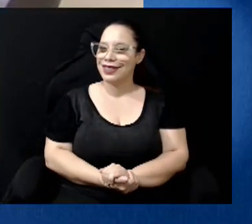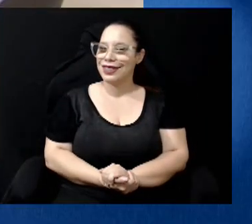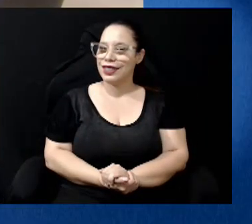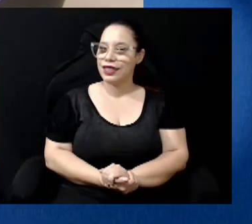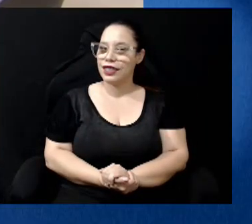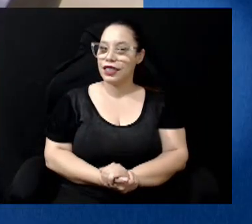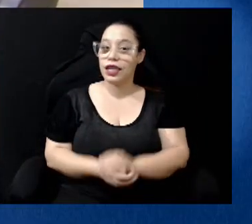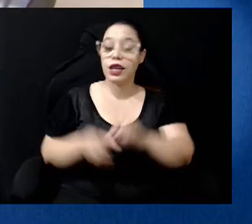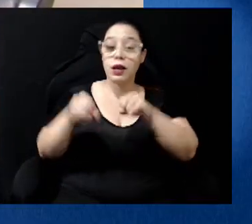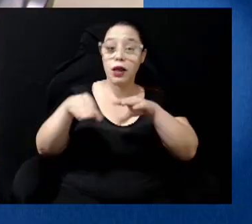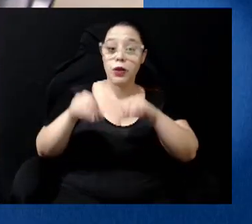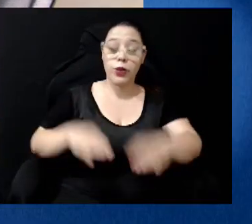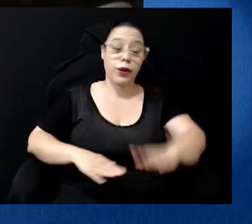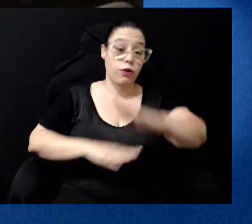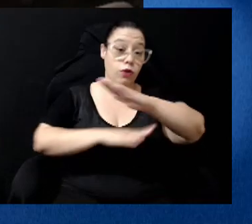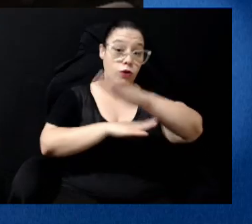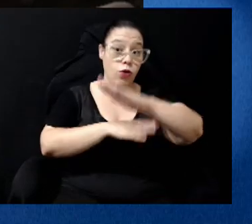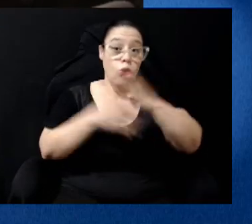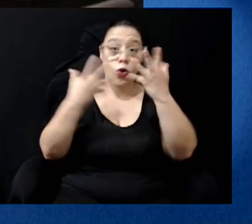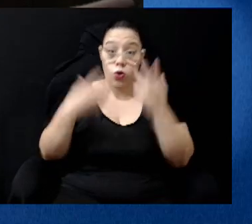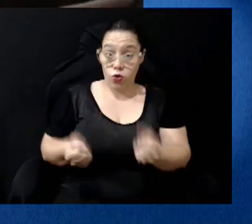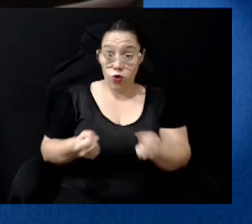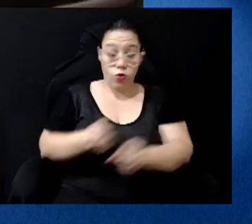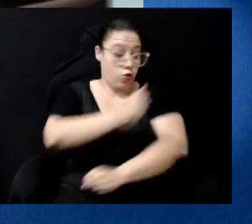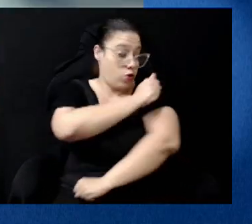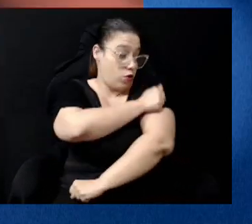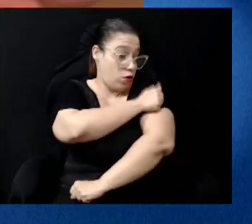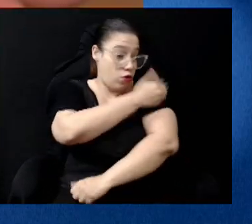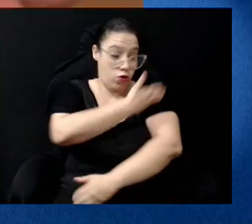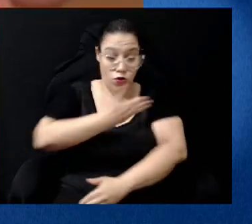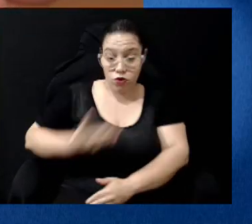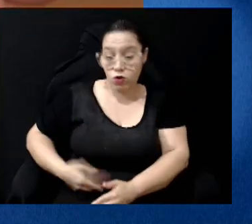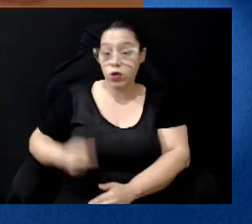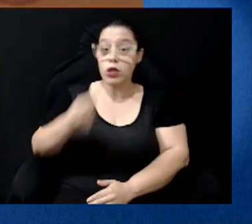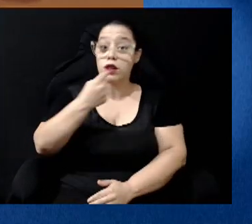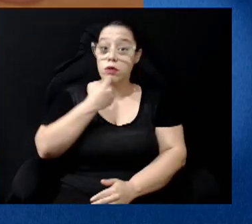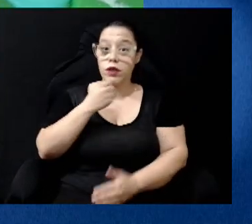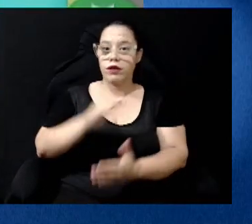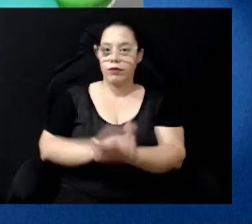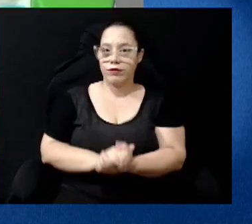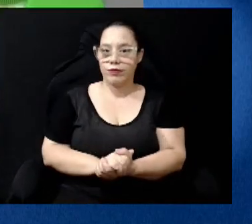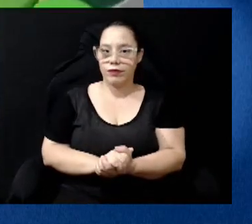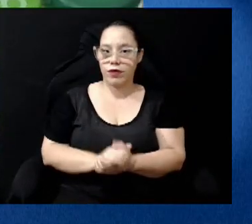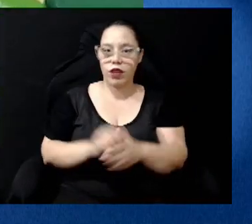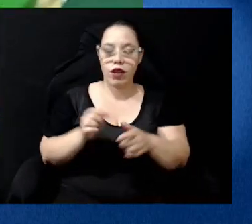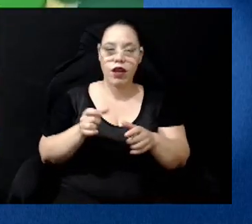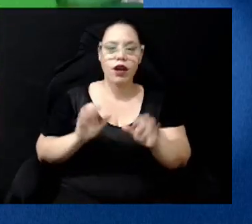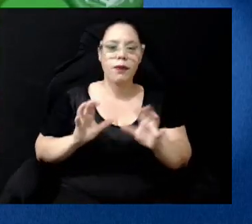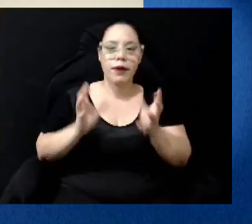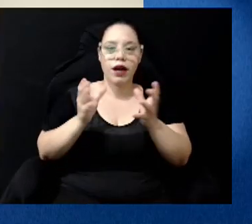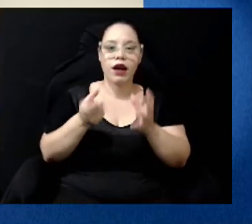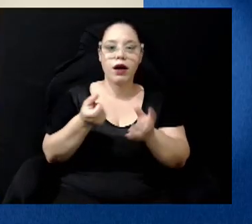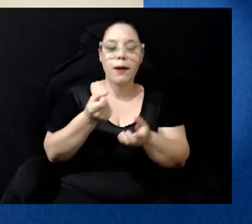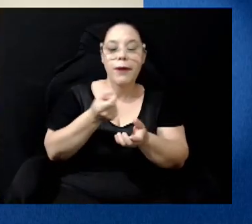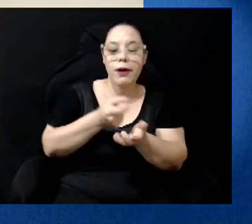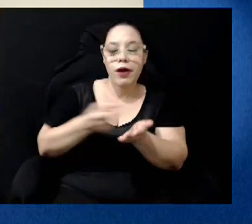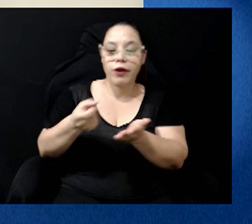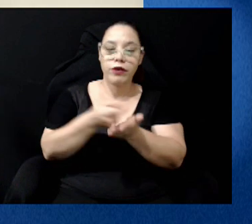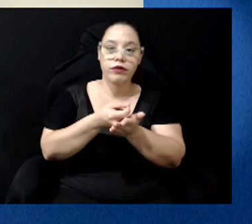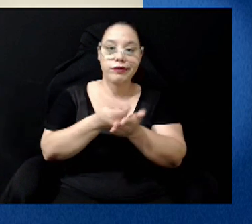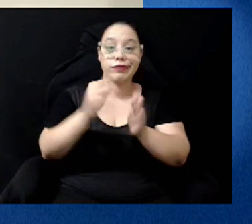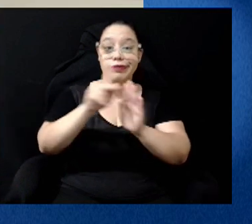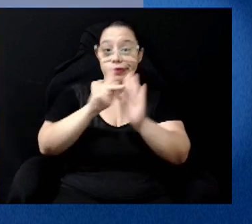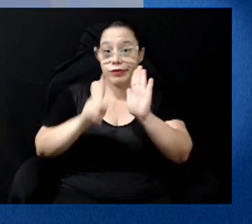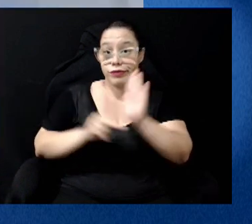Câmara Educa recebe alunos de Escola Municipal de Campinas. Campanha arrecada tampinhas para projetos do Centro